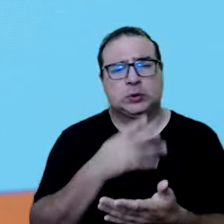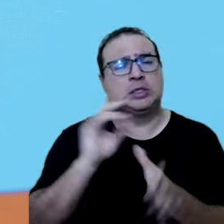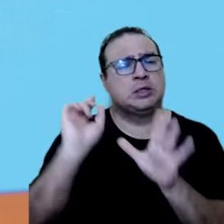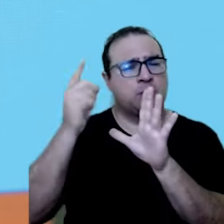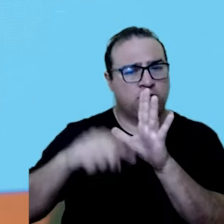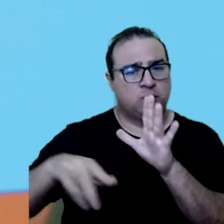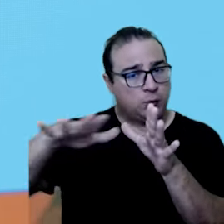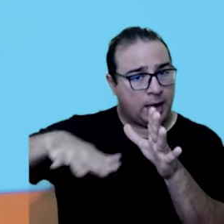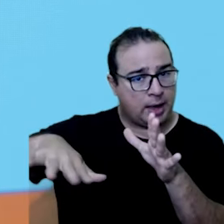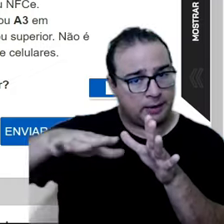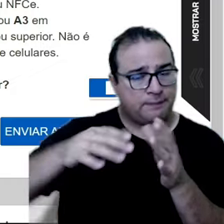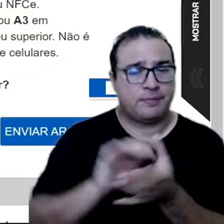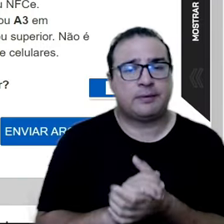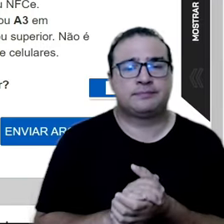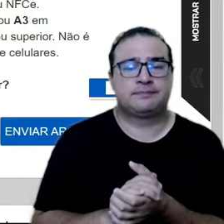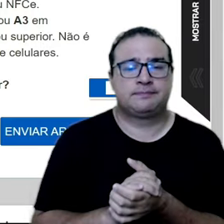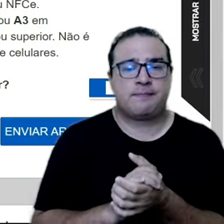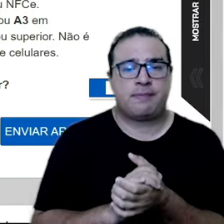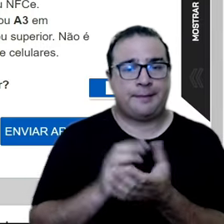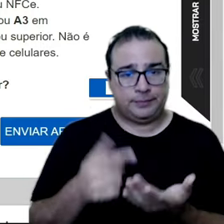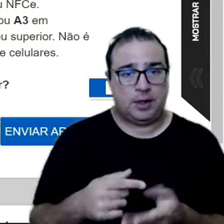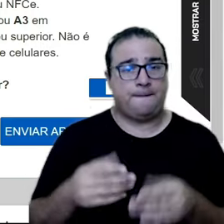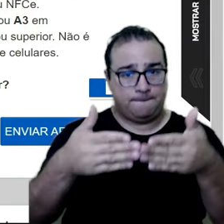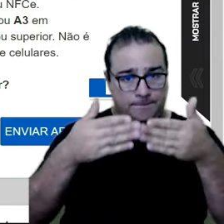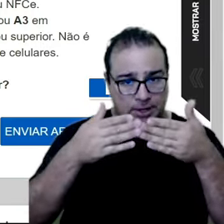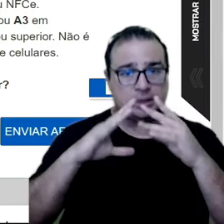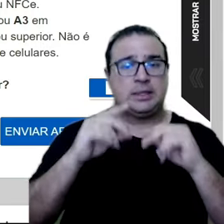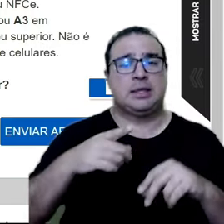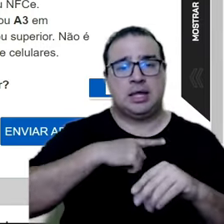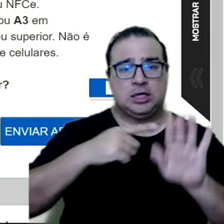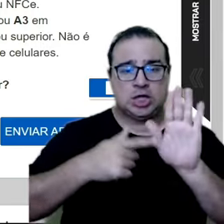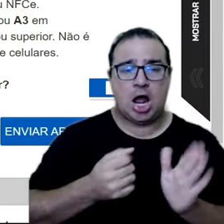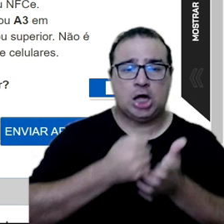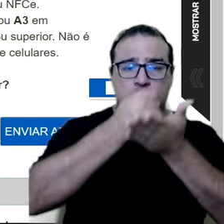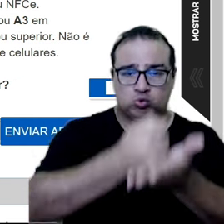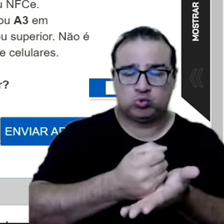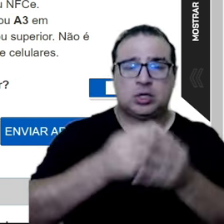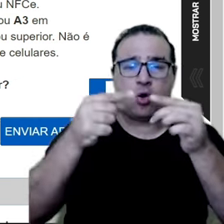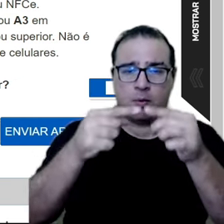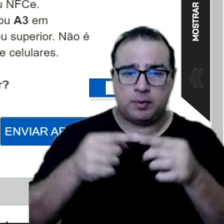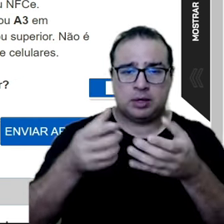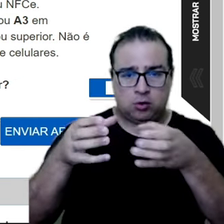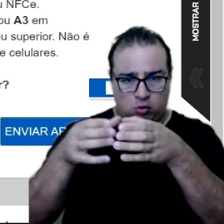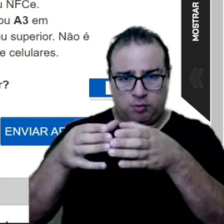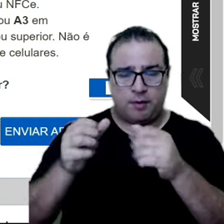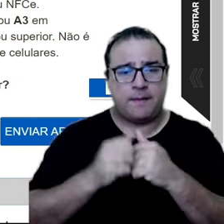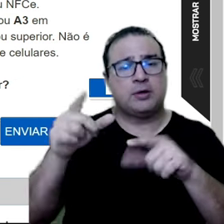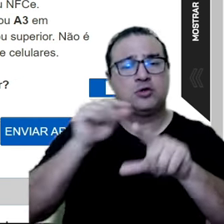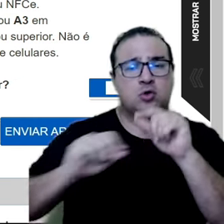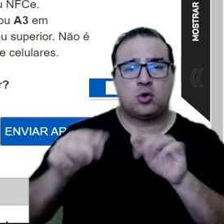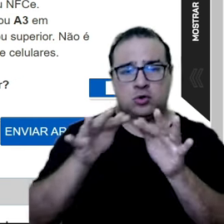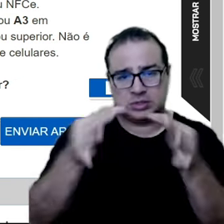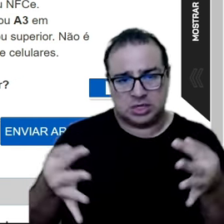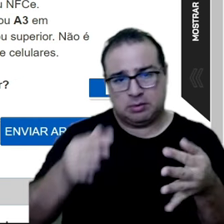vai Então nesse sentido e a gente pede que tenha esse suporte lá esse apoio para eles quando eu seleciono